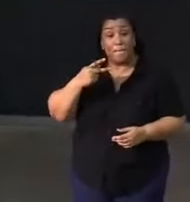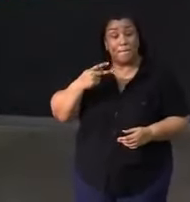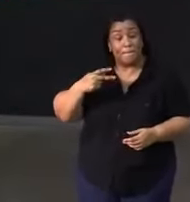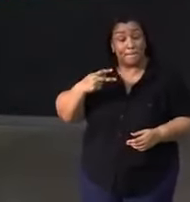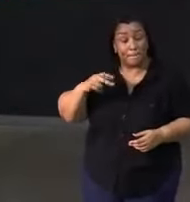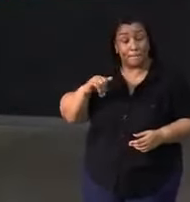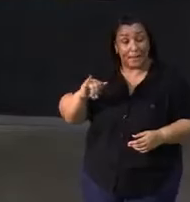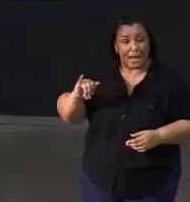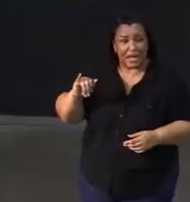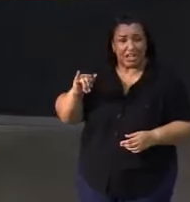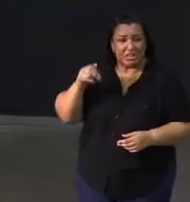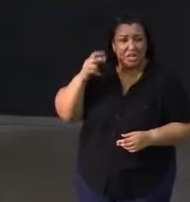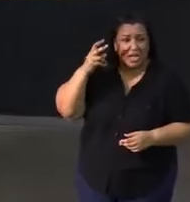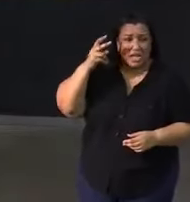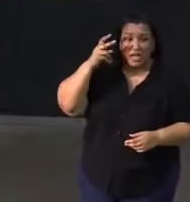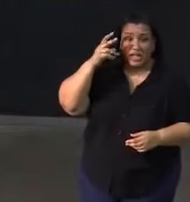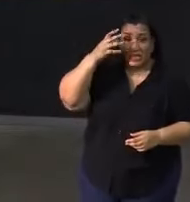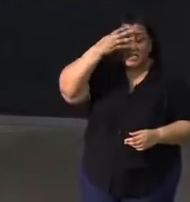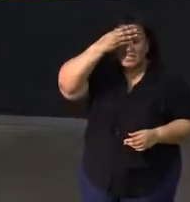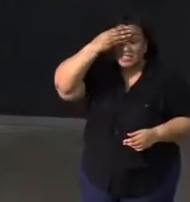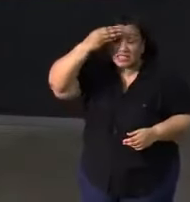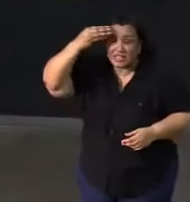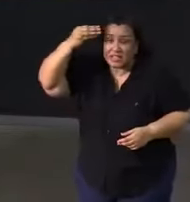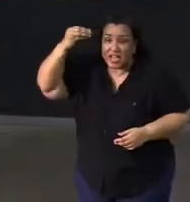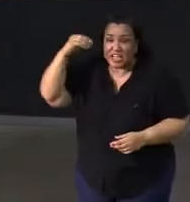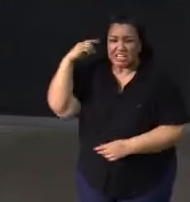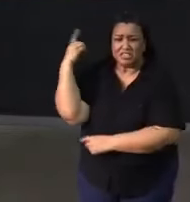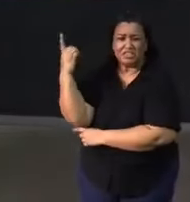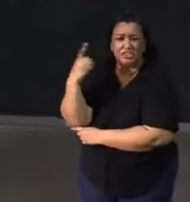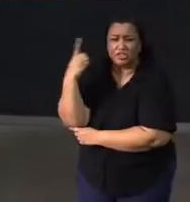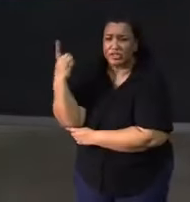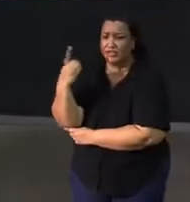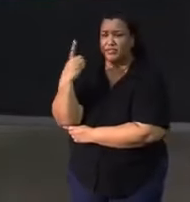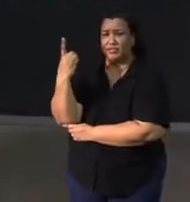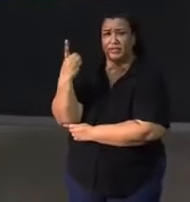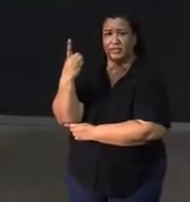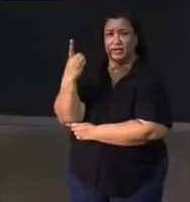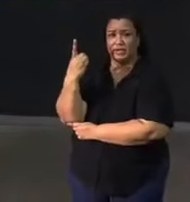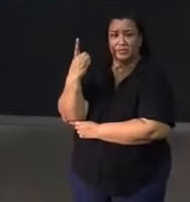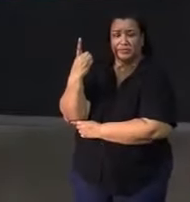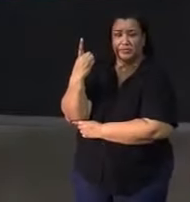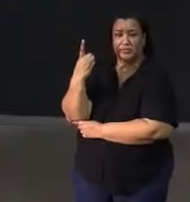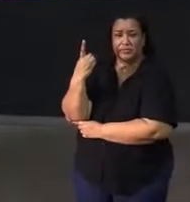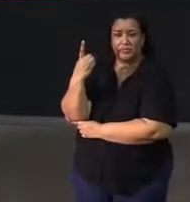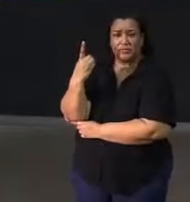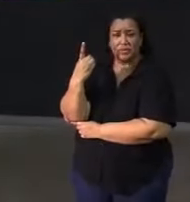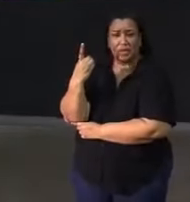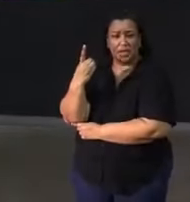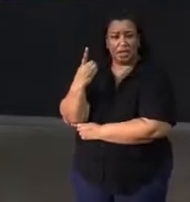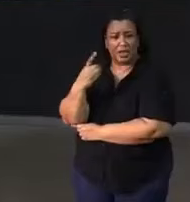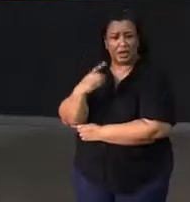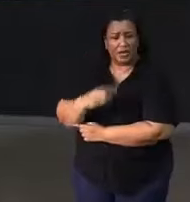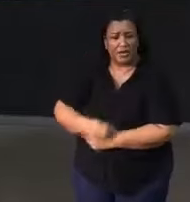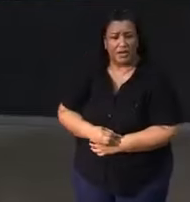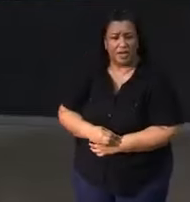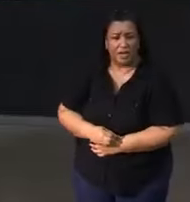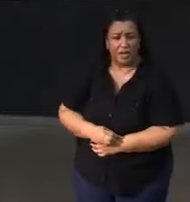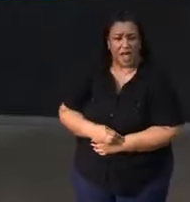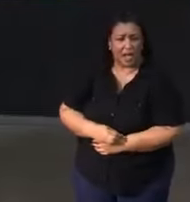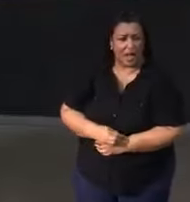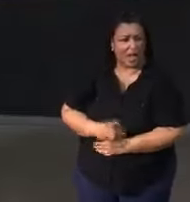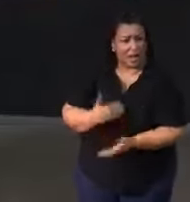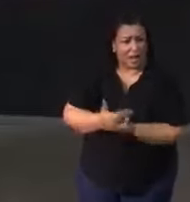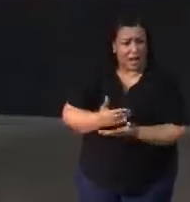ter errado mais de 10 vezes, que vai perguntar: ô Jessé, você